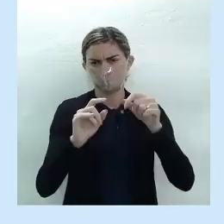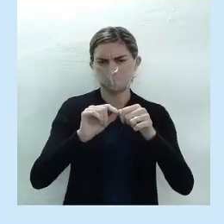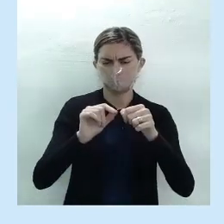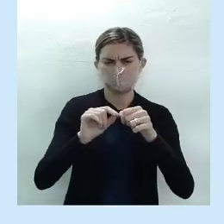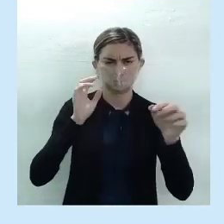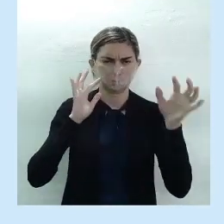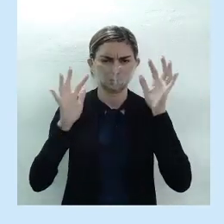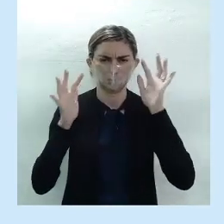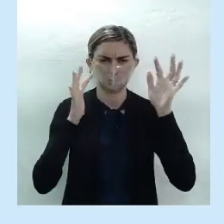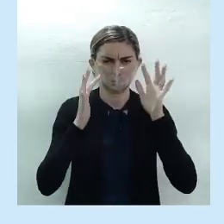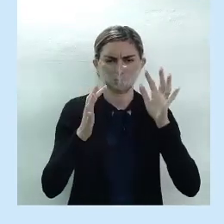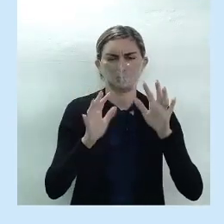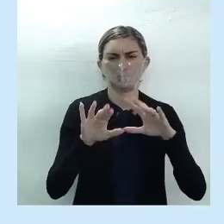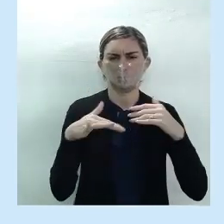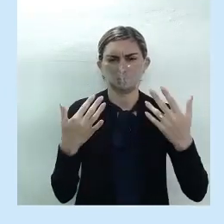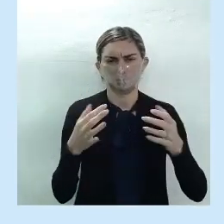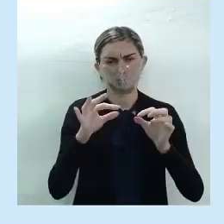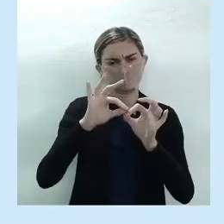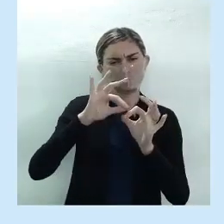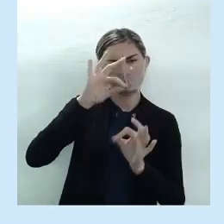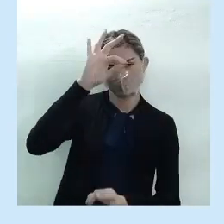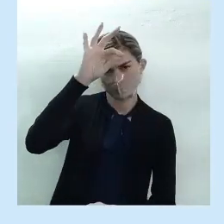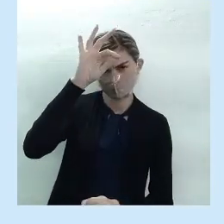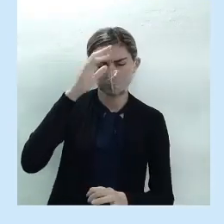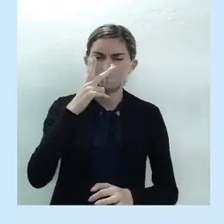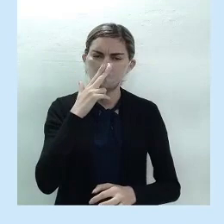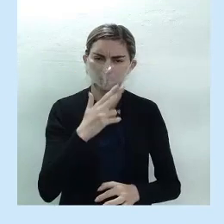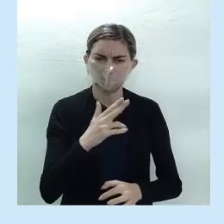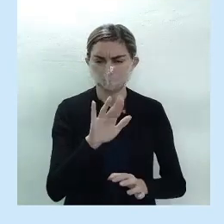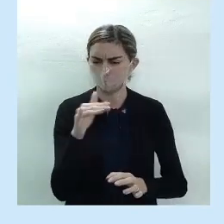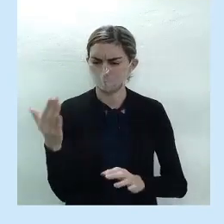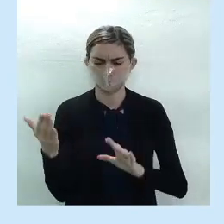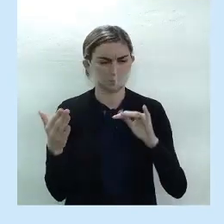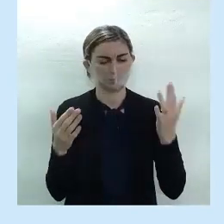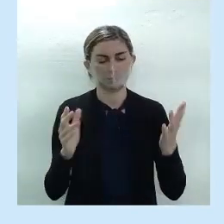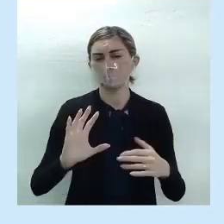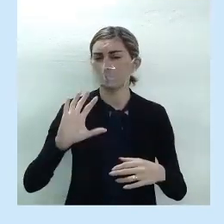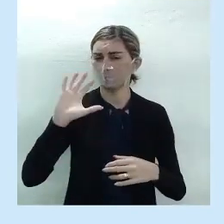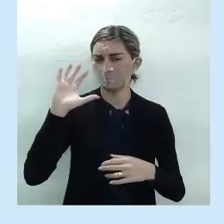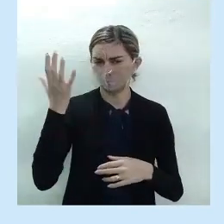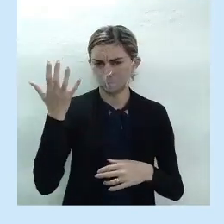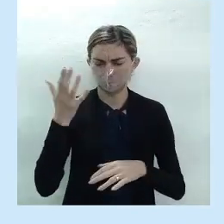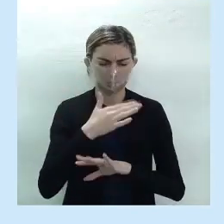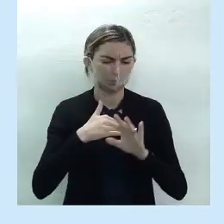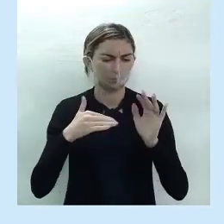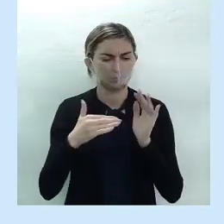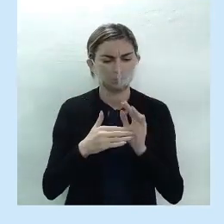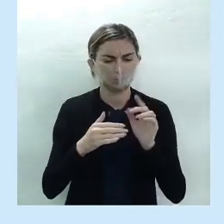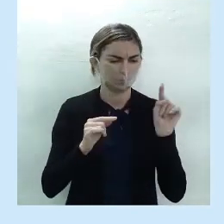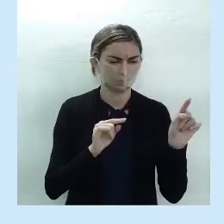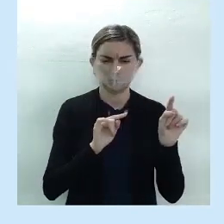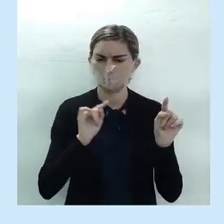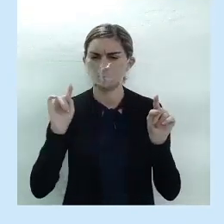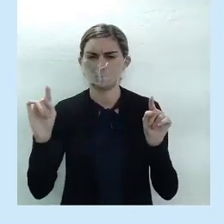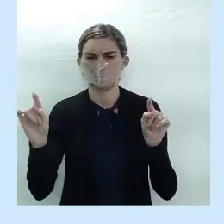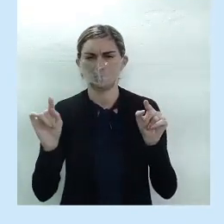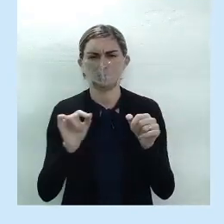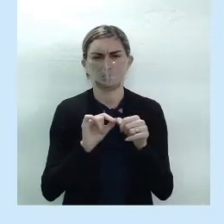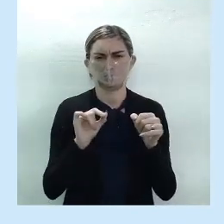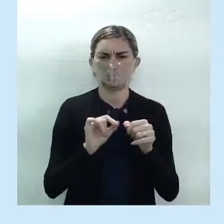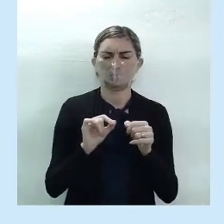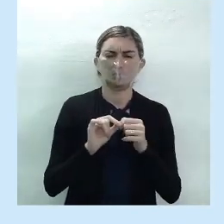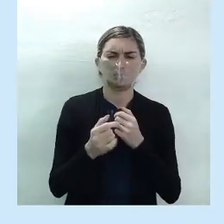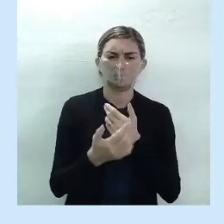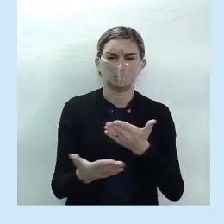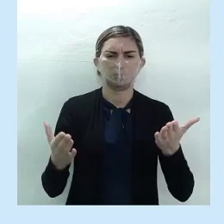sua reflexão, então essa distância vai ser o mesmo do outro lado. Isso acontece em todos os pontos. Fazendo isso,